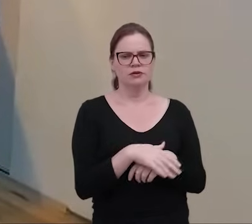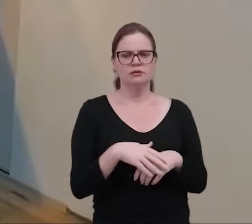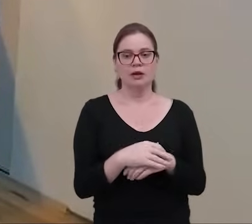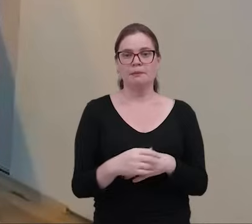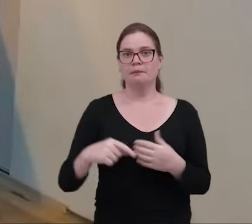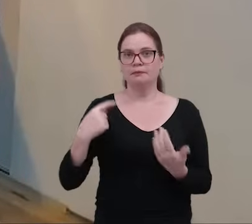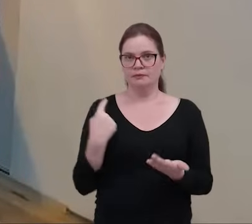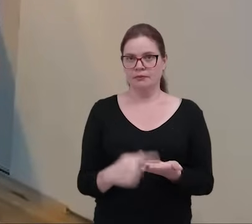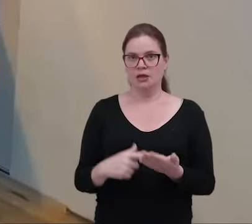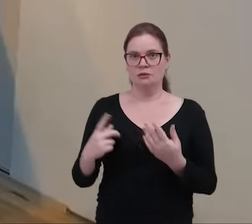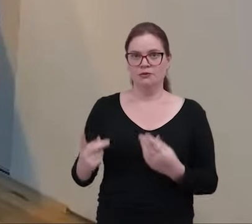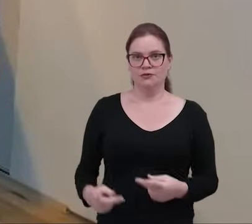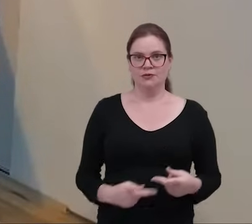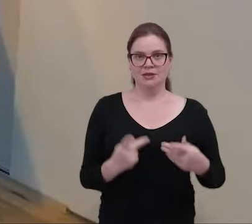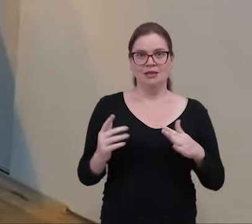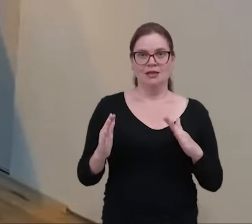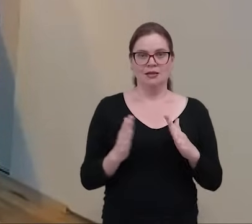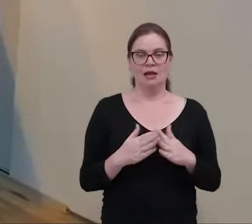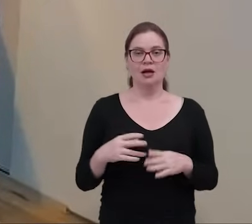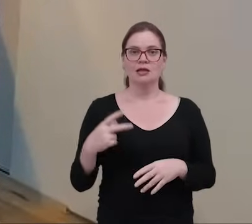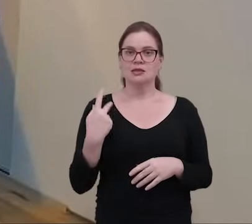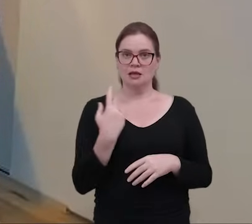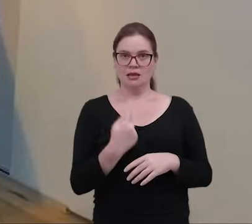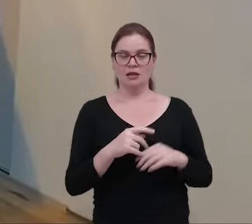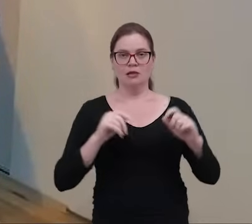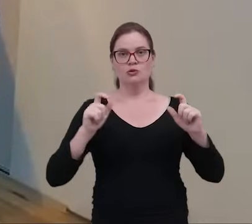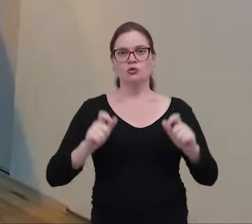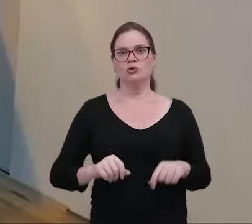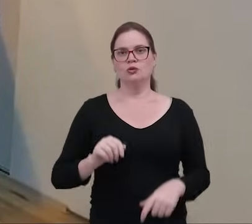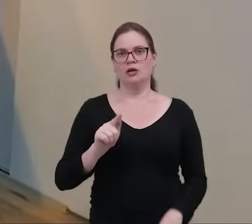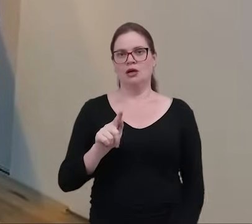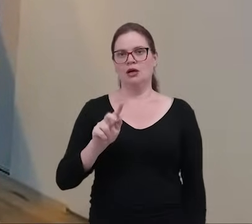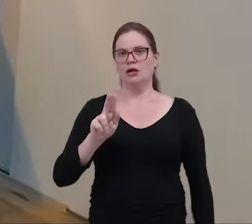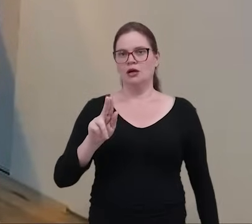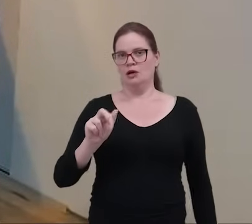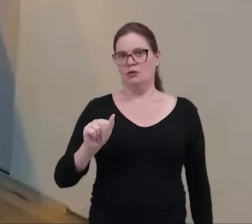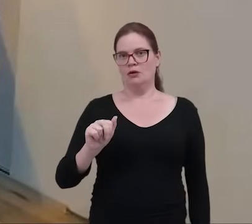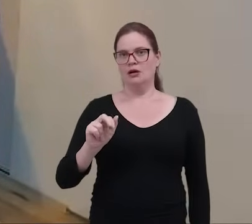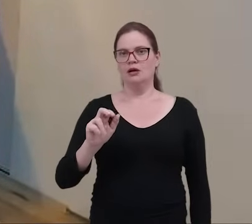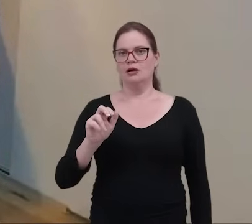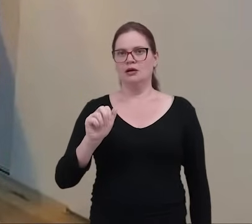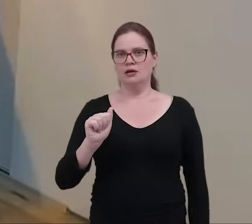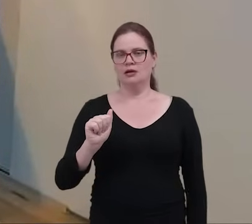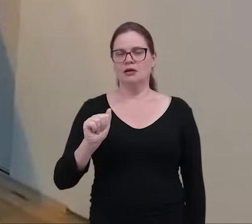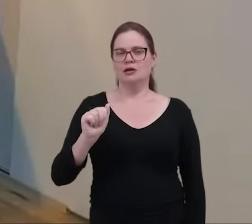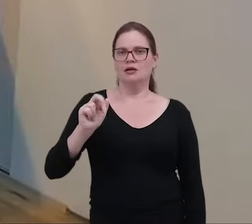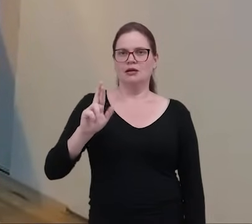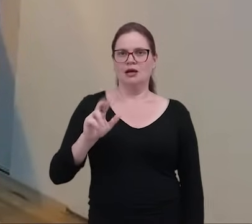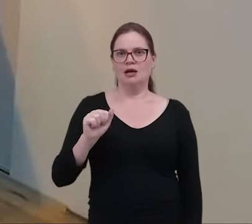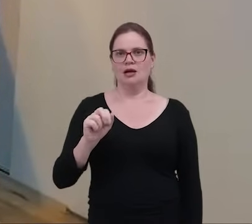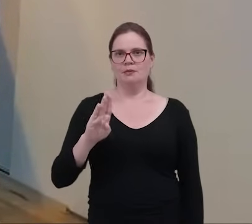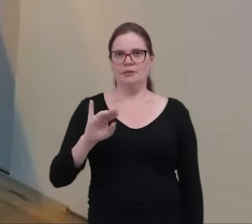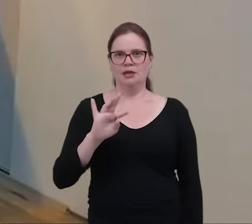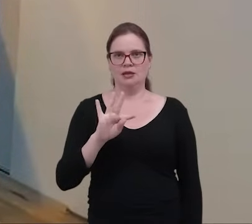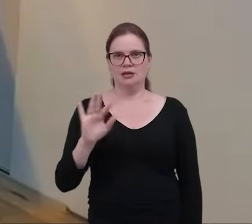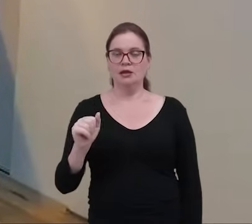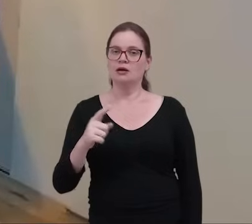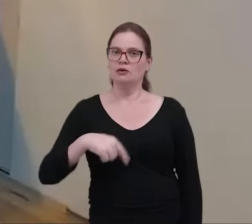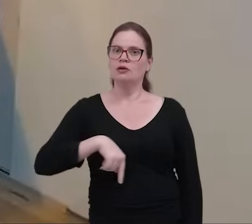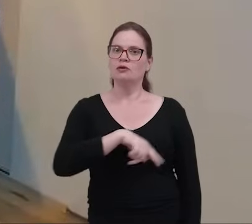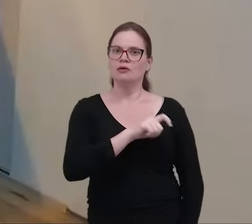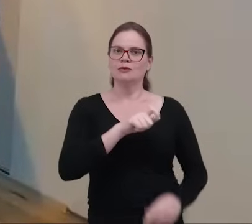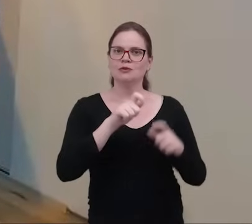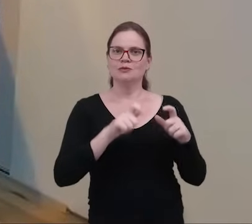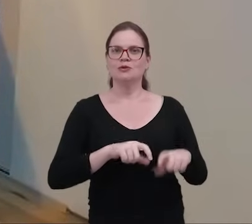ela, e marcamos uma visita na casa dela, lá na cidade de Guaiabita, onde ela morava. Fomos lá, fizemos uma primeira reunião lá debaixo do pé